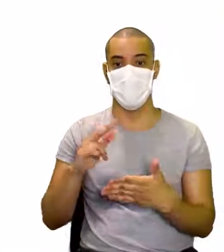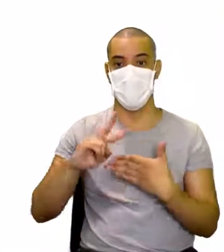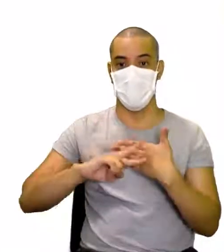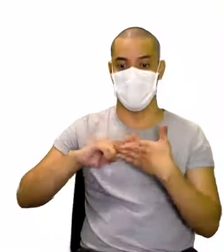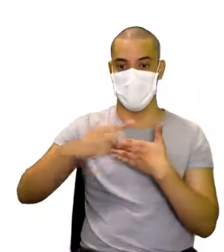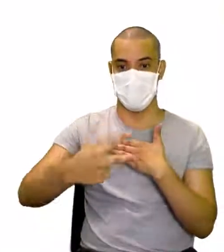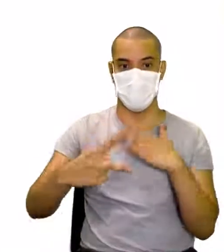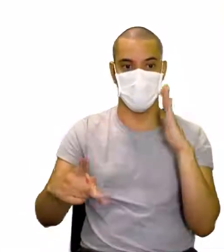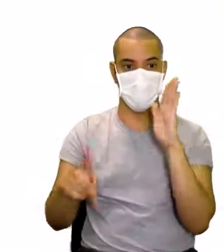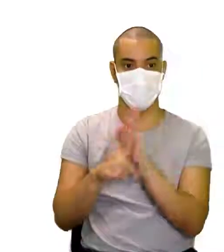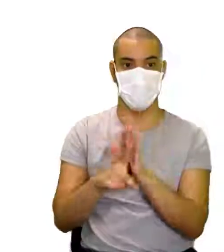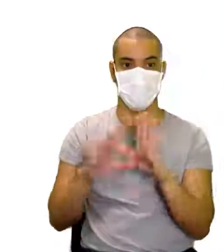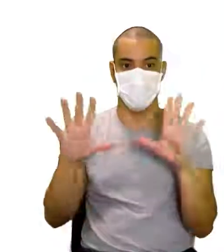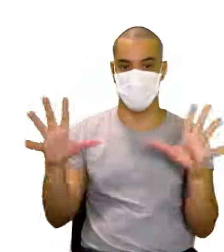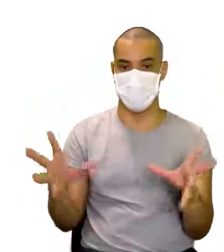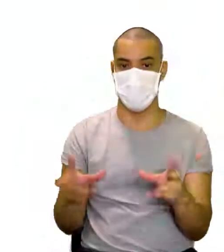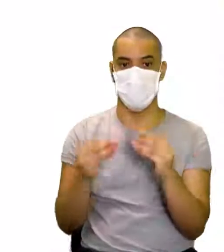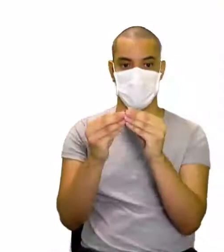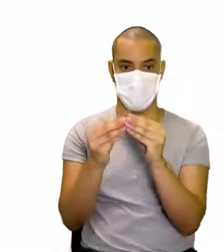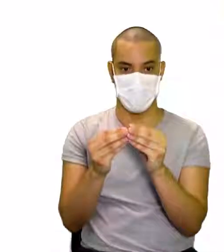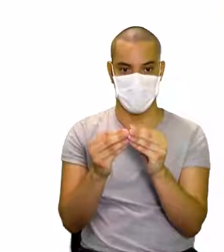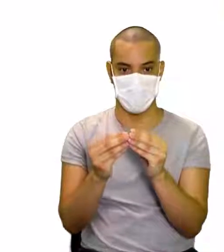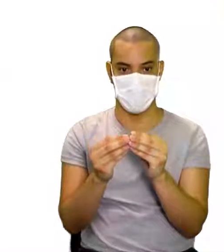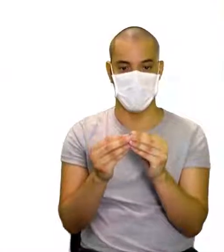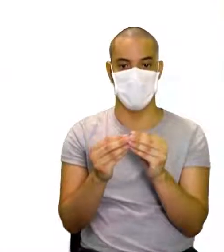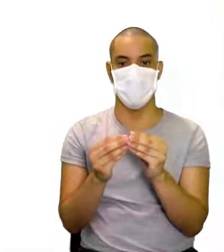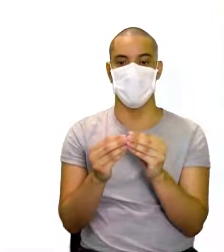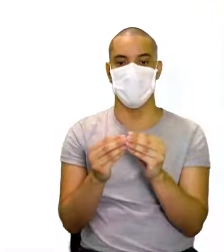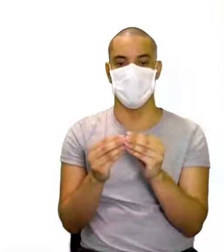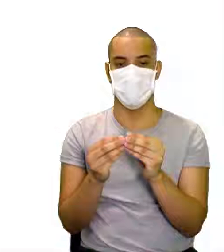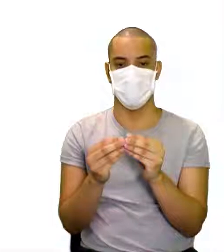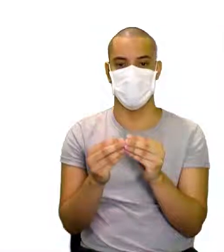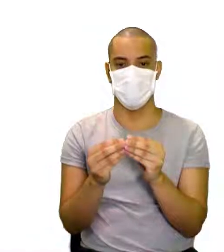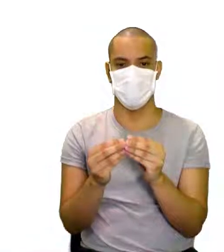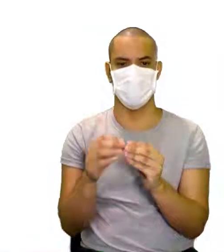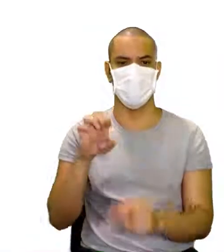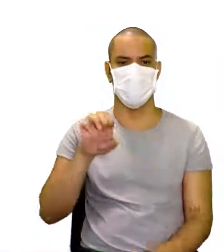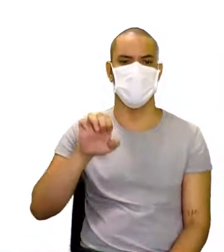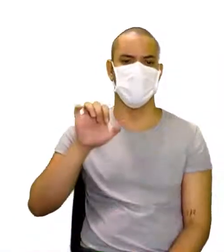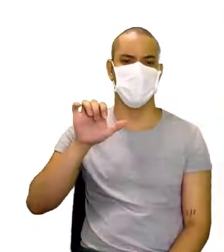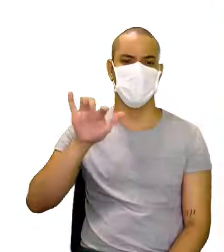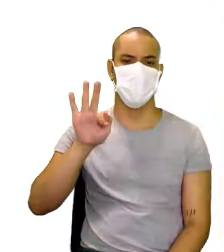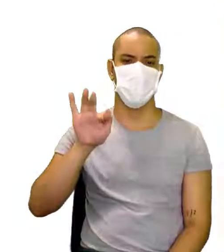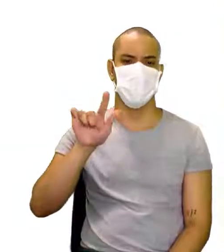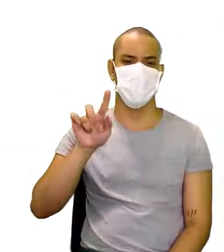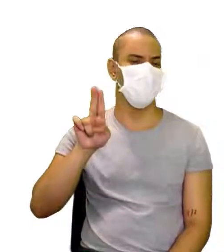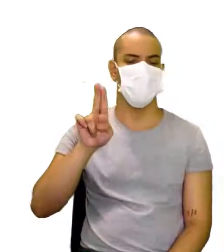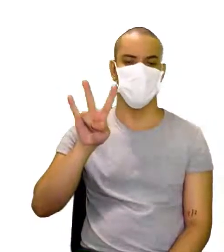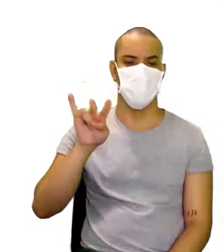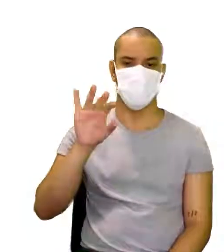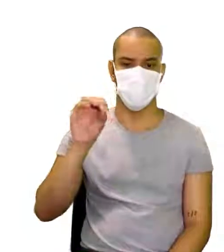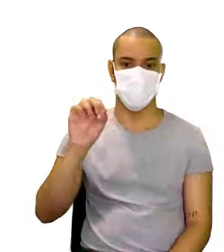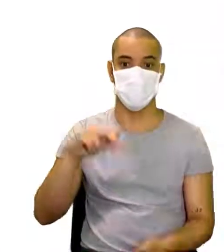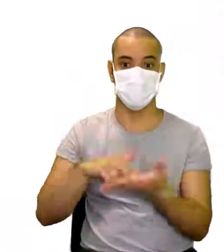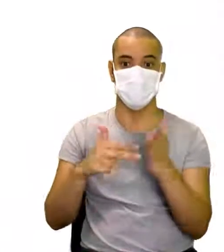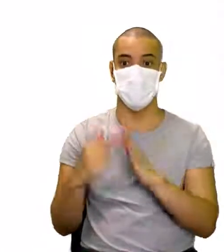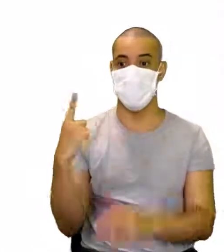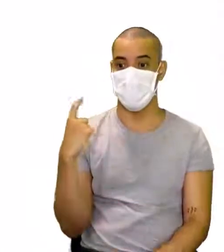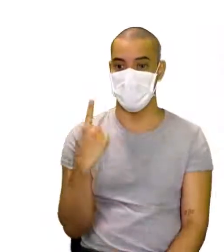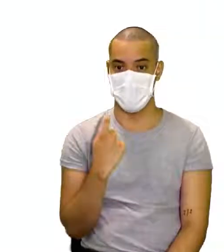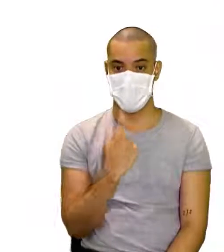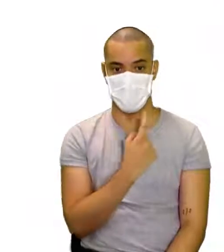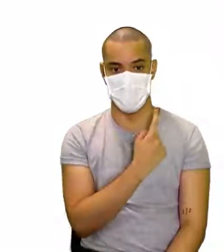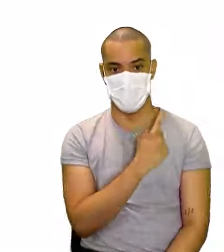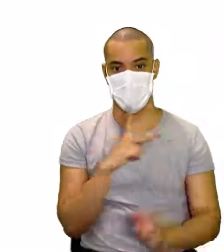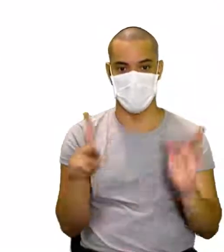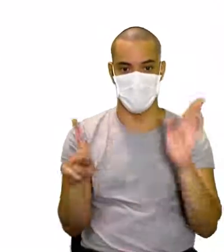da emanação de eflúvios. Nossa, professora, que é isso? Um perfume que emanaria